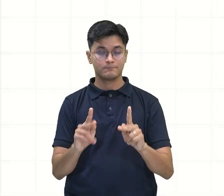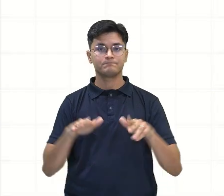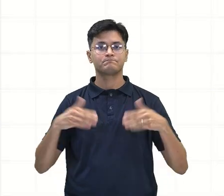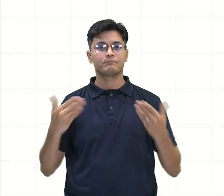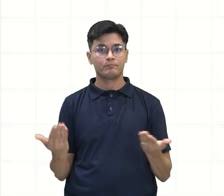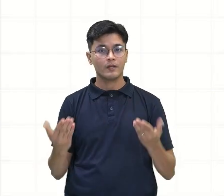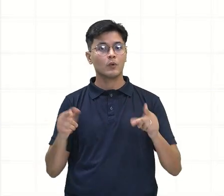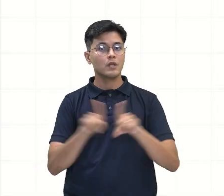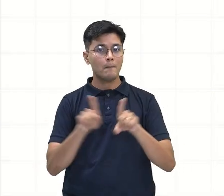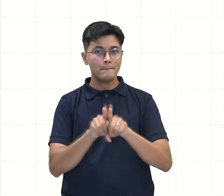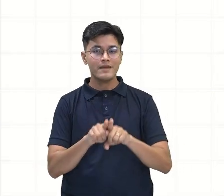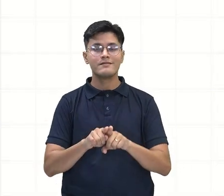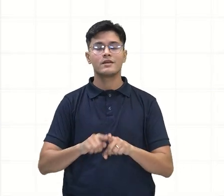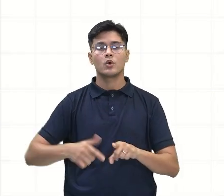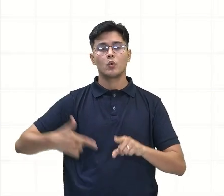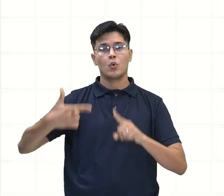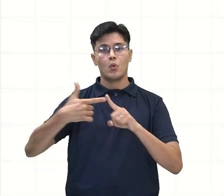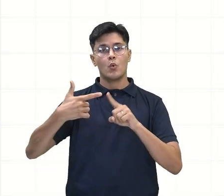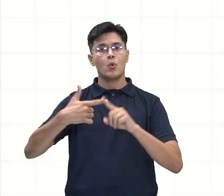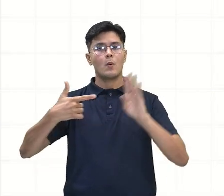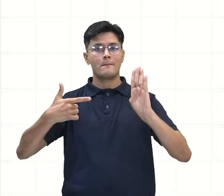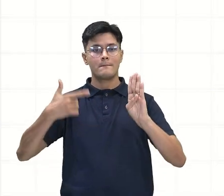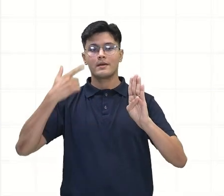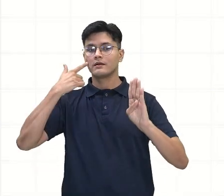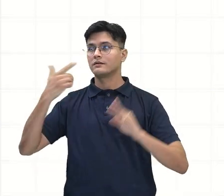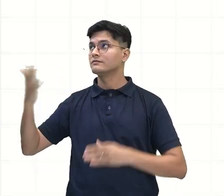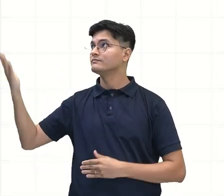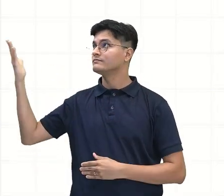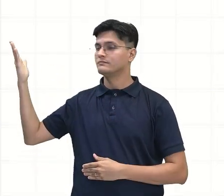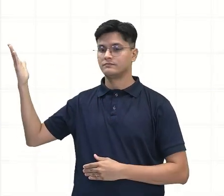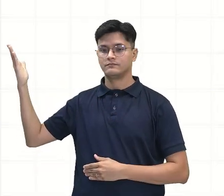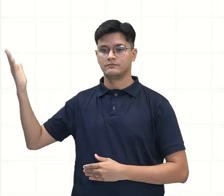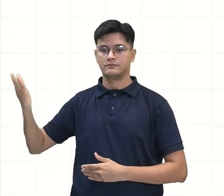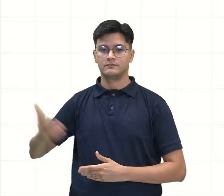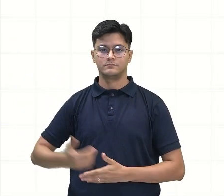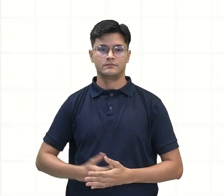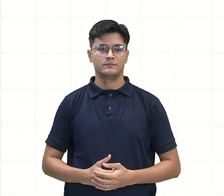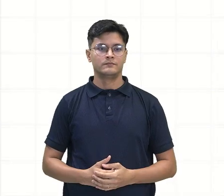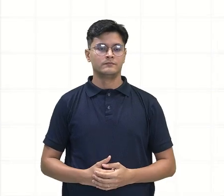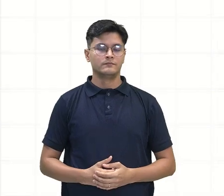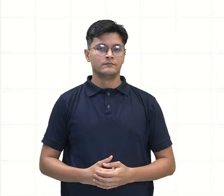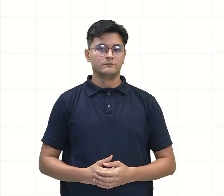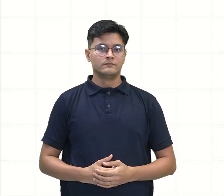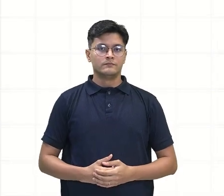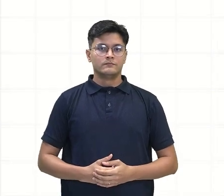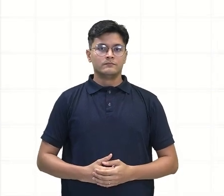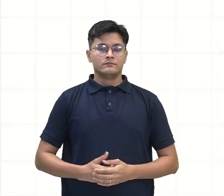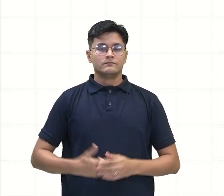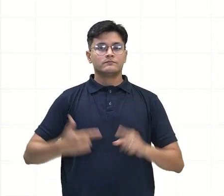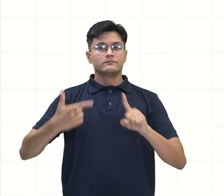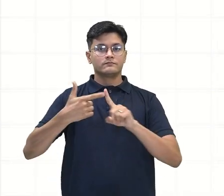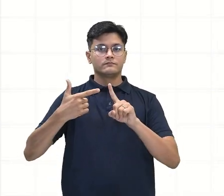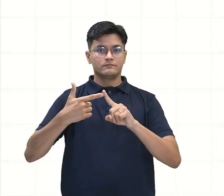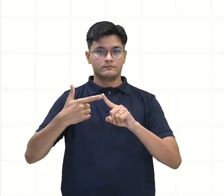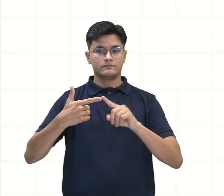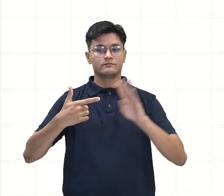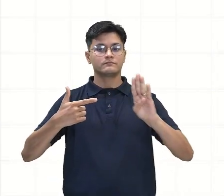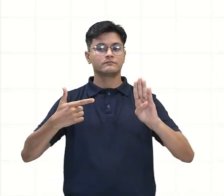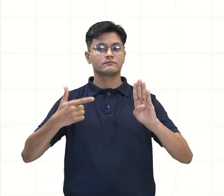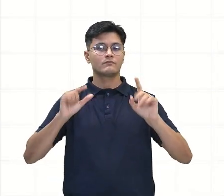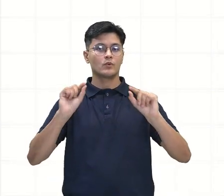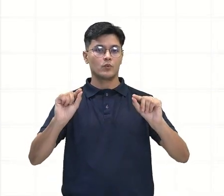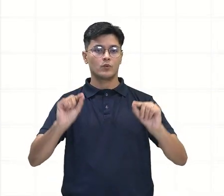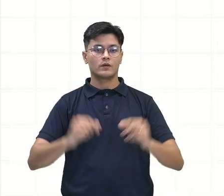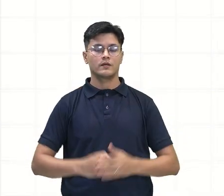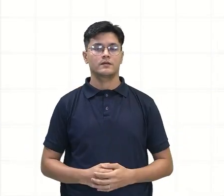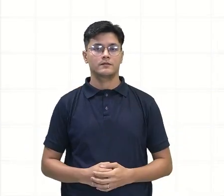forma, agora vamos executar a letra B. O que diz a nossa queridíssima letra B? Quero